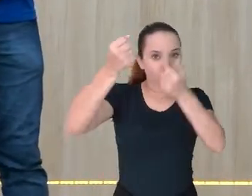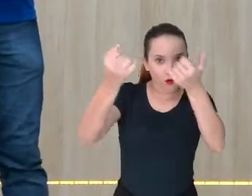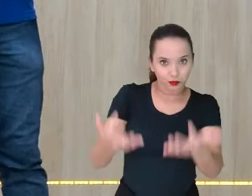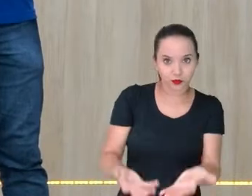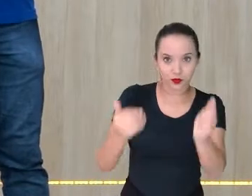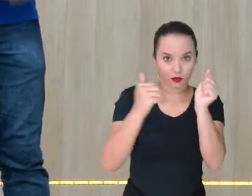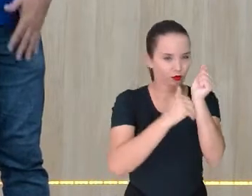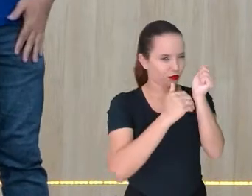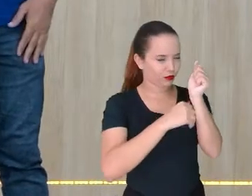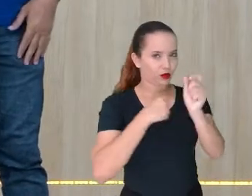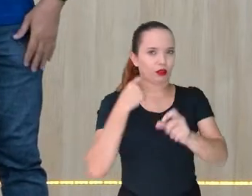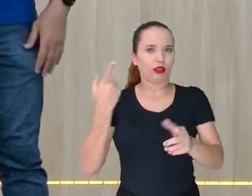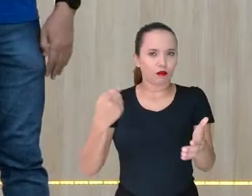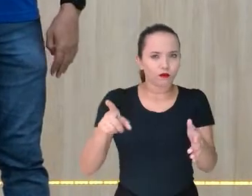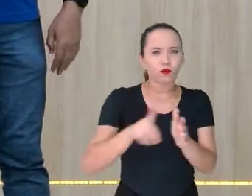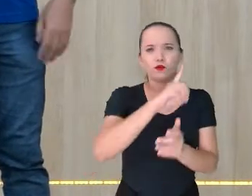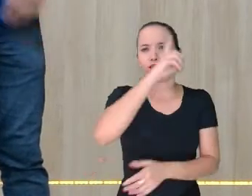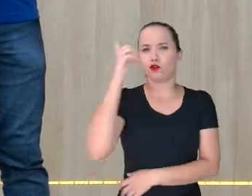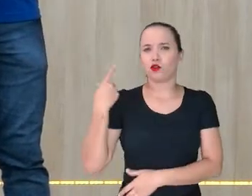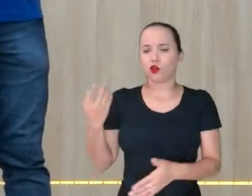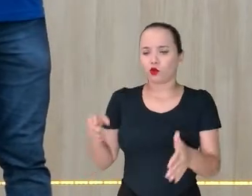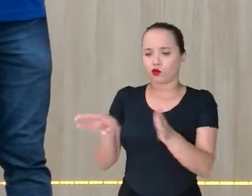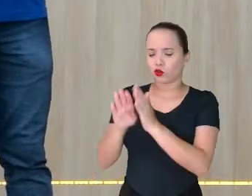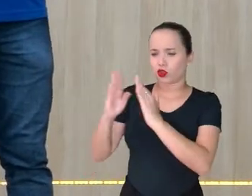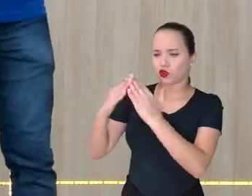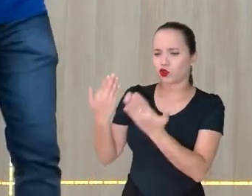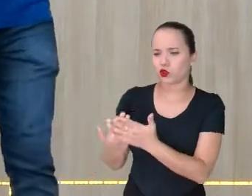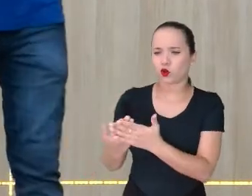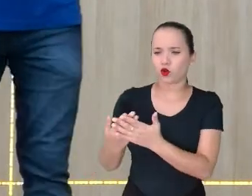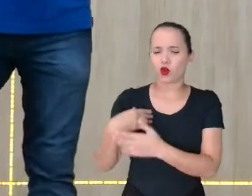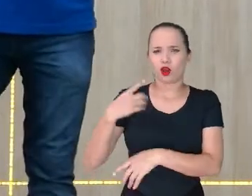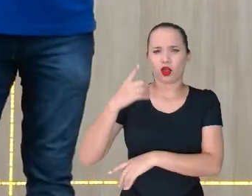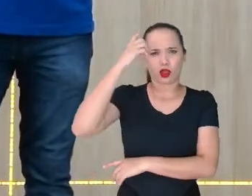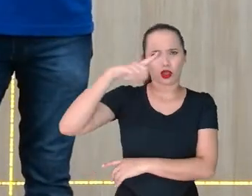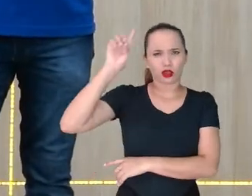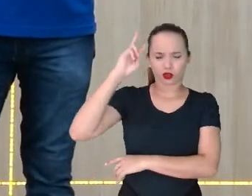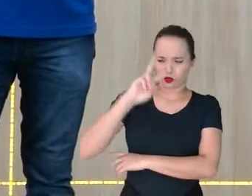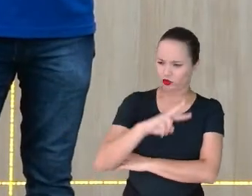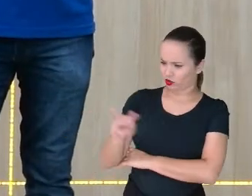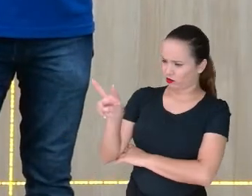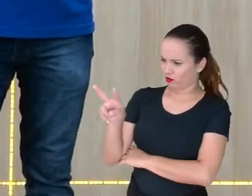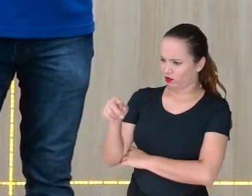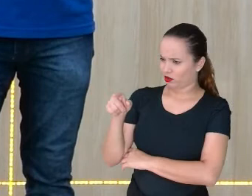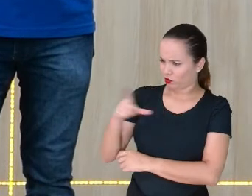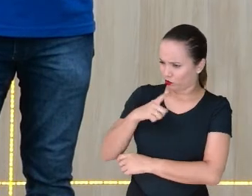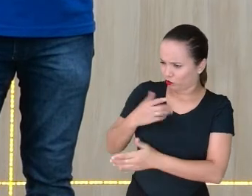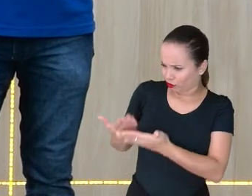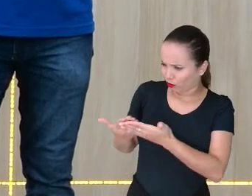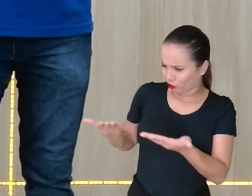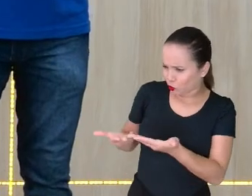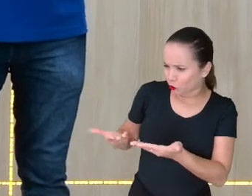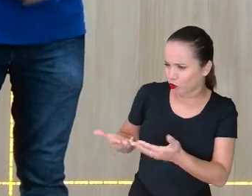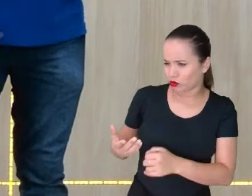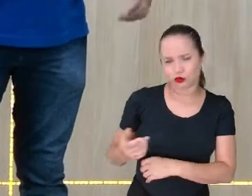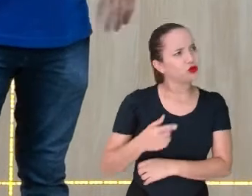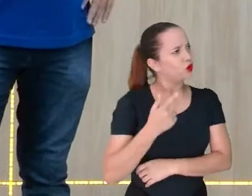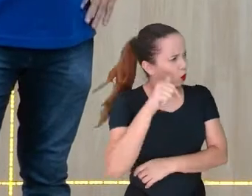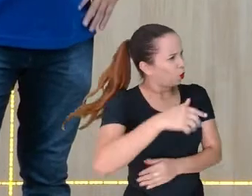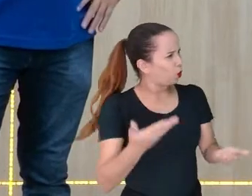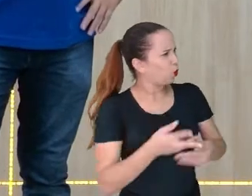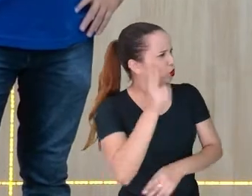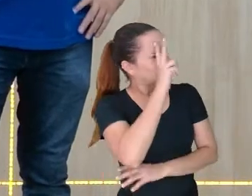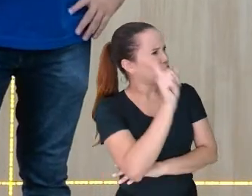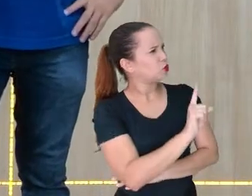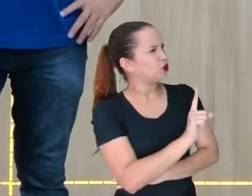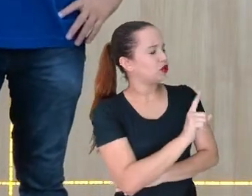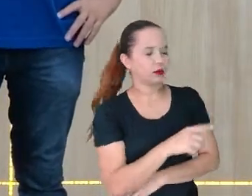estava tão assim atarentado que eu cheguei numa escola, aí minha gestora fez assim: ô, gente, Jorge, tu tem aula hoje aqui? Eu disse: hoje não é segunda-feira,